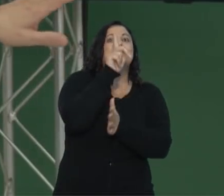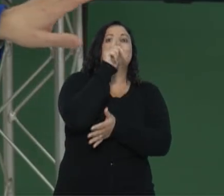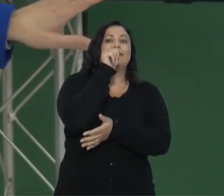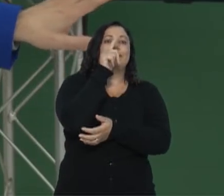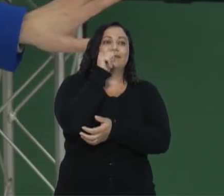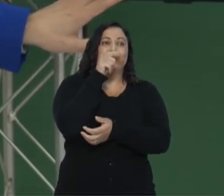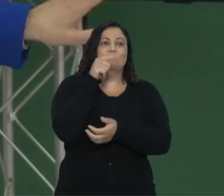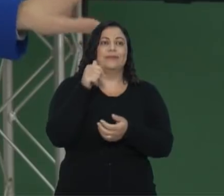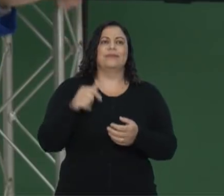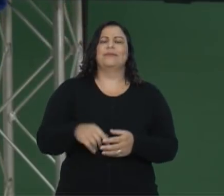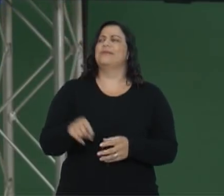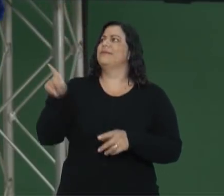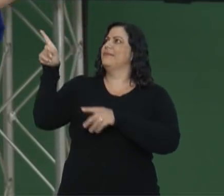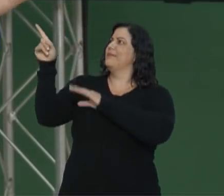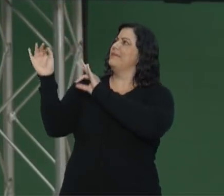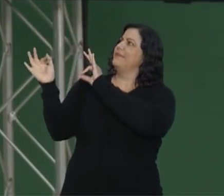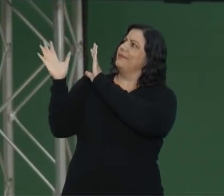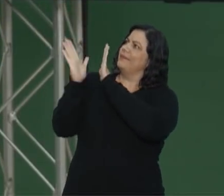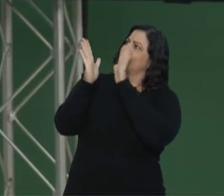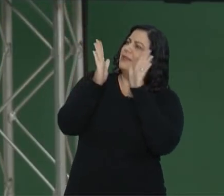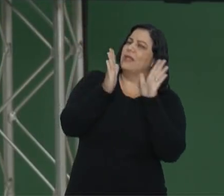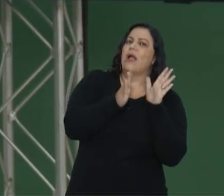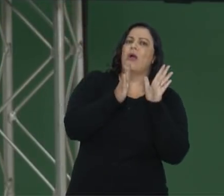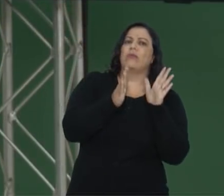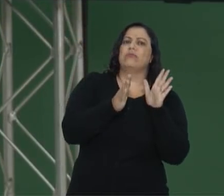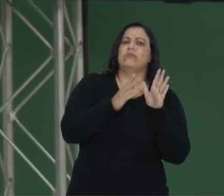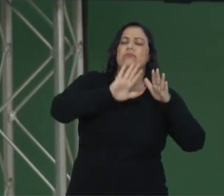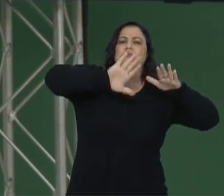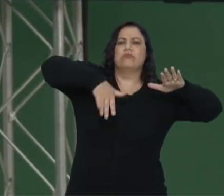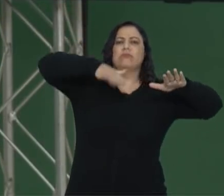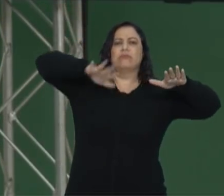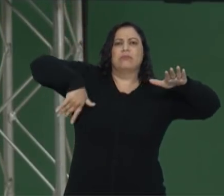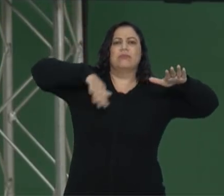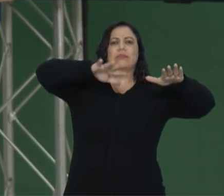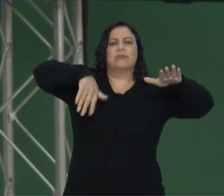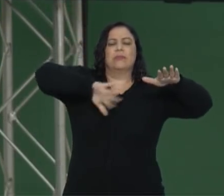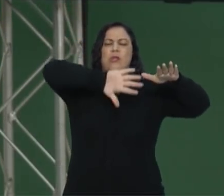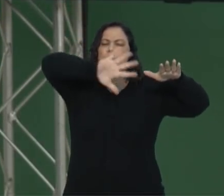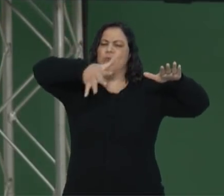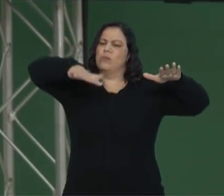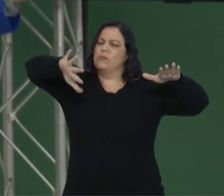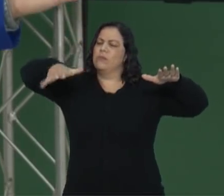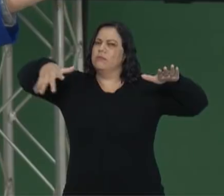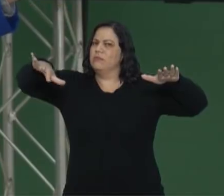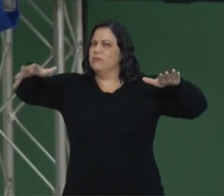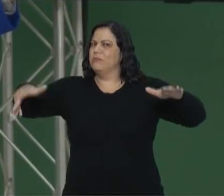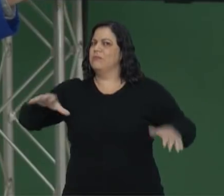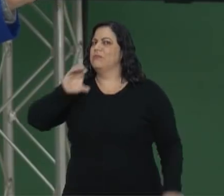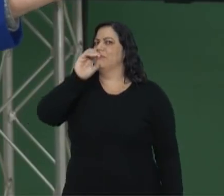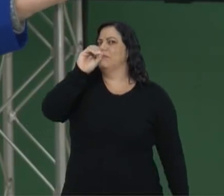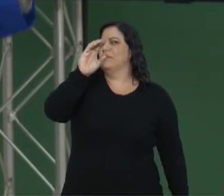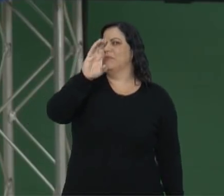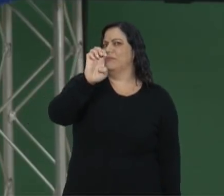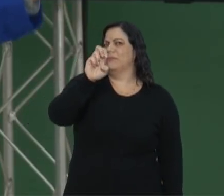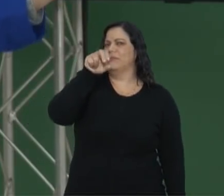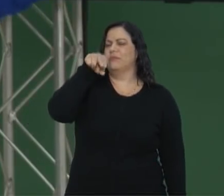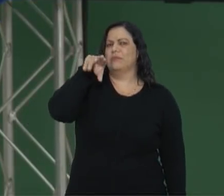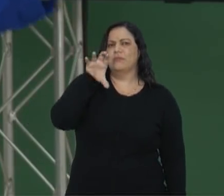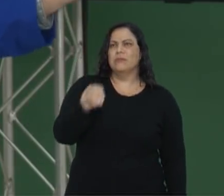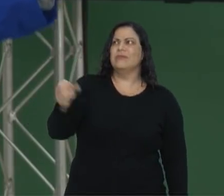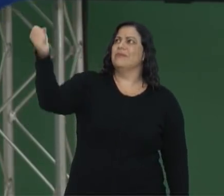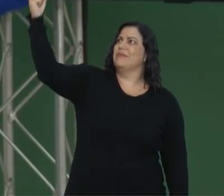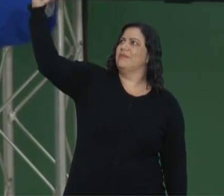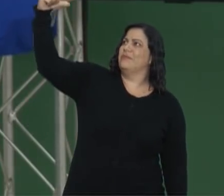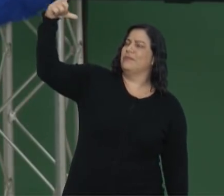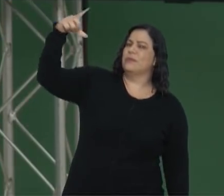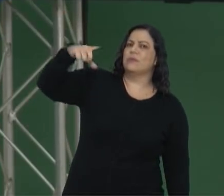vocês. Percebam que eu tenho o oceano. E esse oceano, por causa da luminosidade do sol, vocês estão